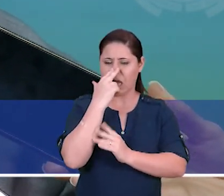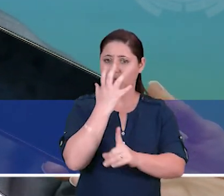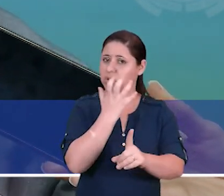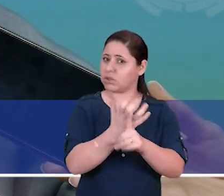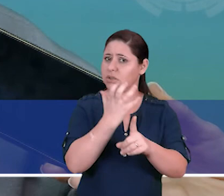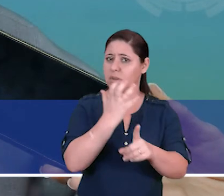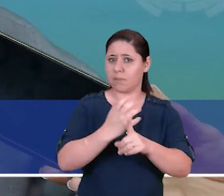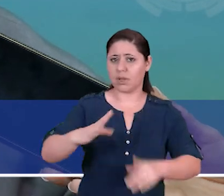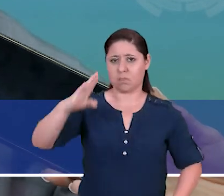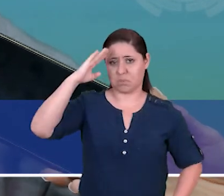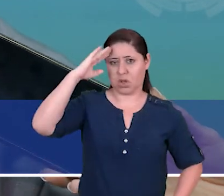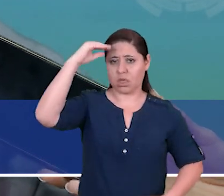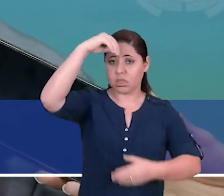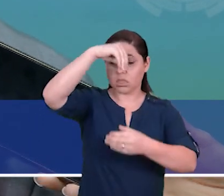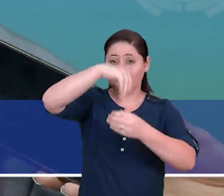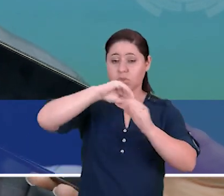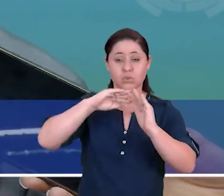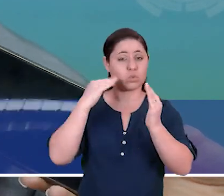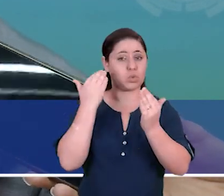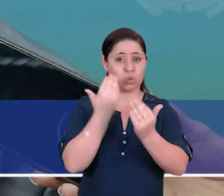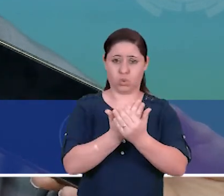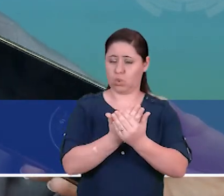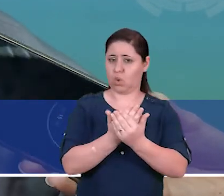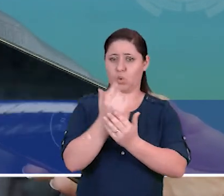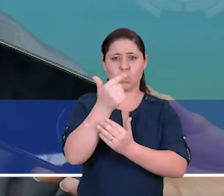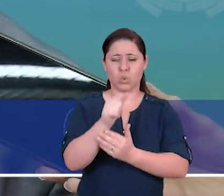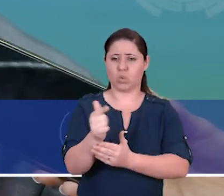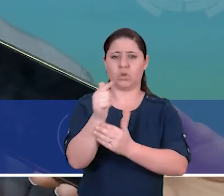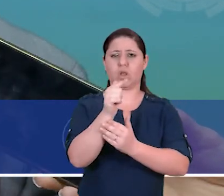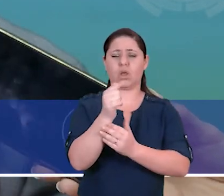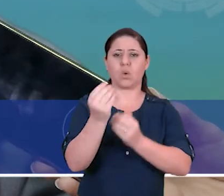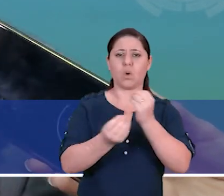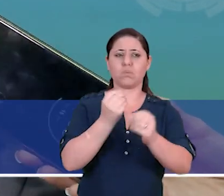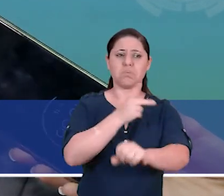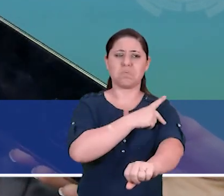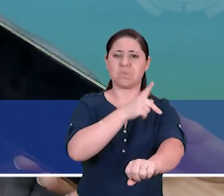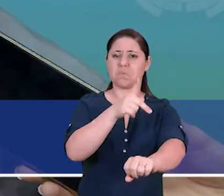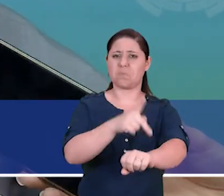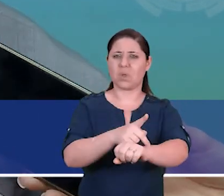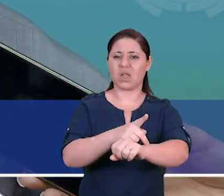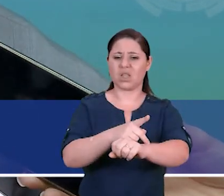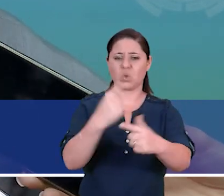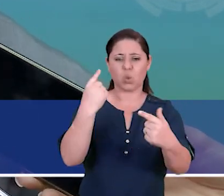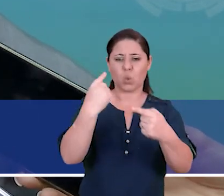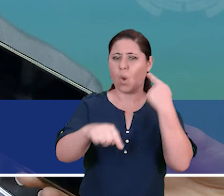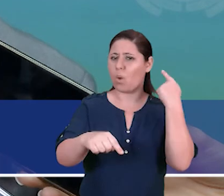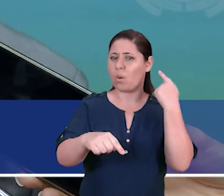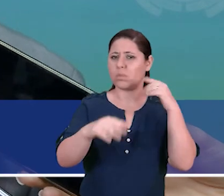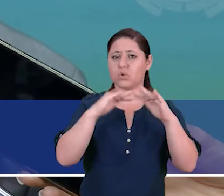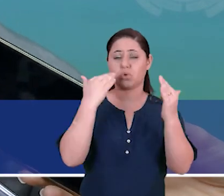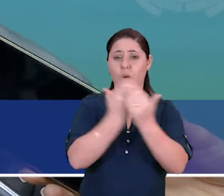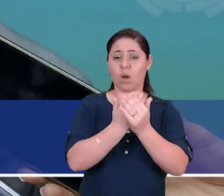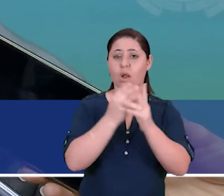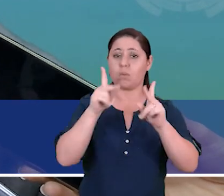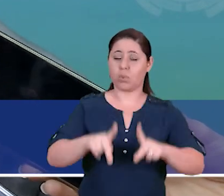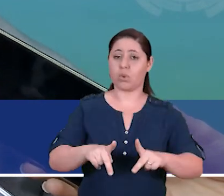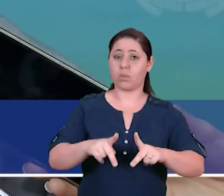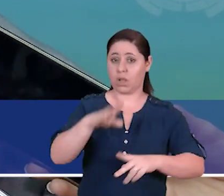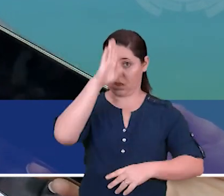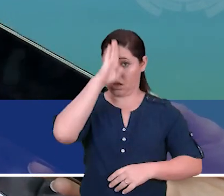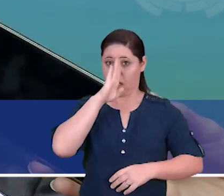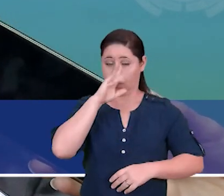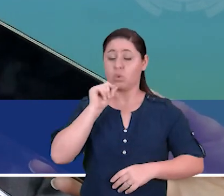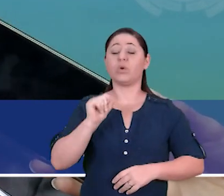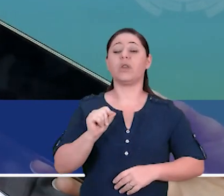a presença da disciplina militar em ambiente escolar não pressupõe a tomada pedagógica dessa escola. A escola pública e